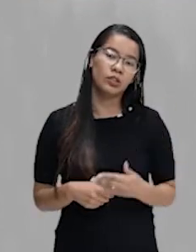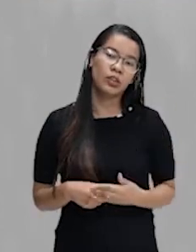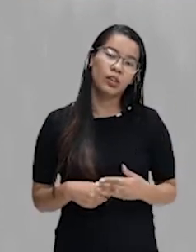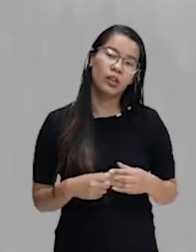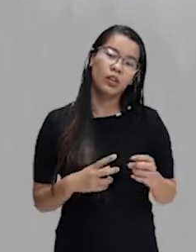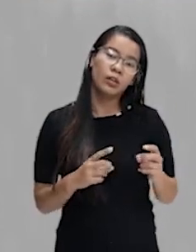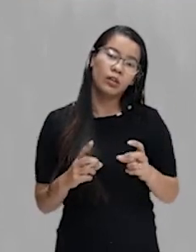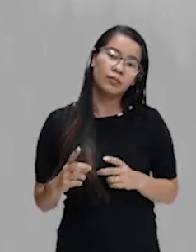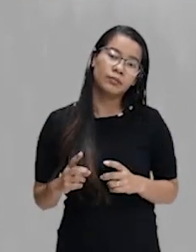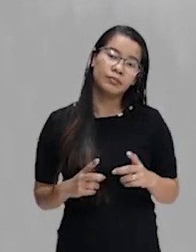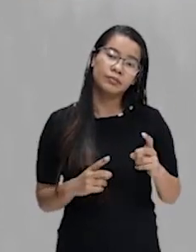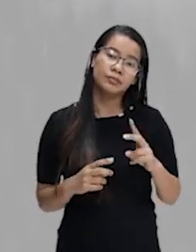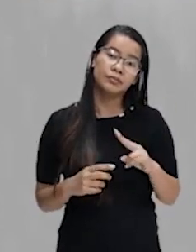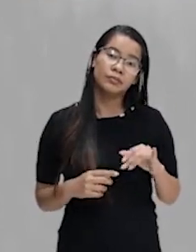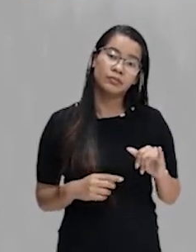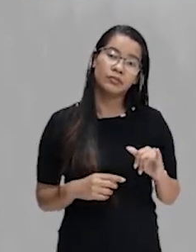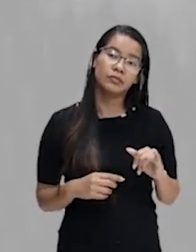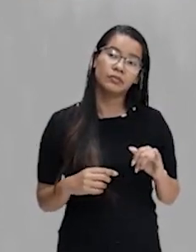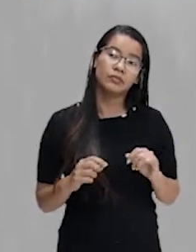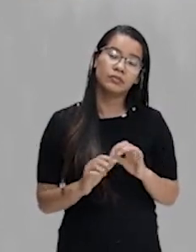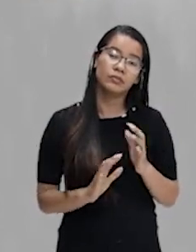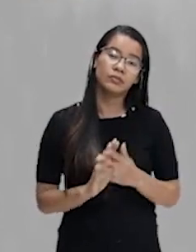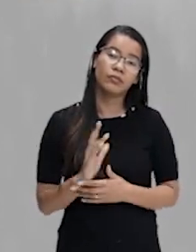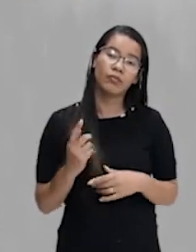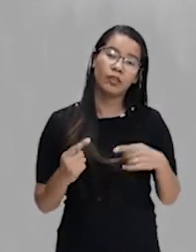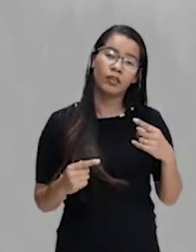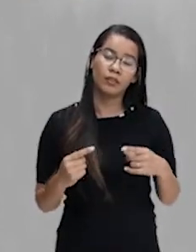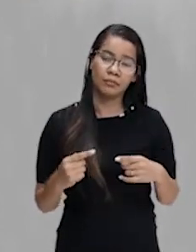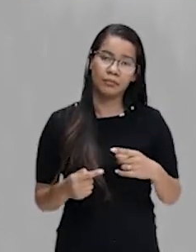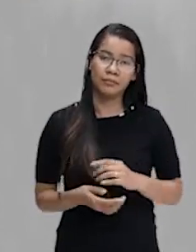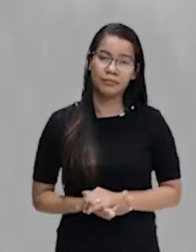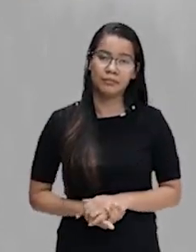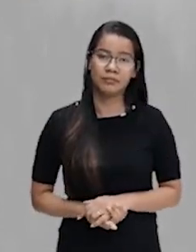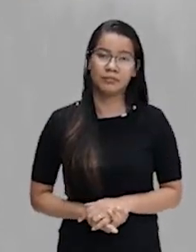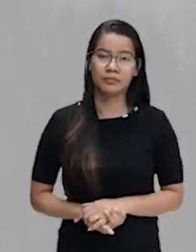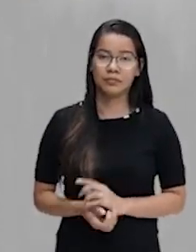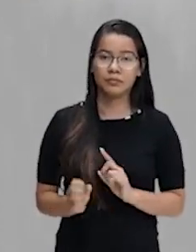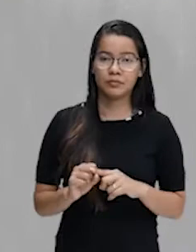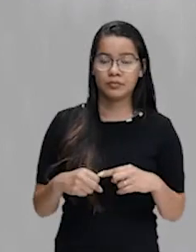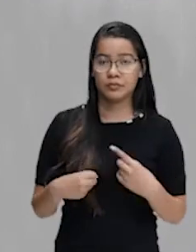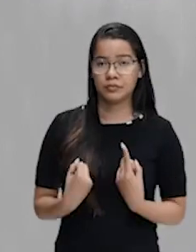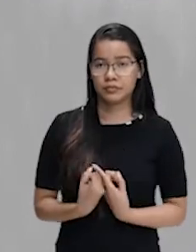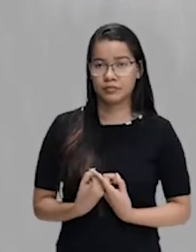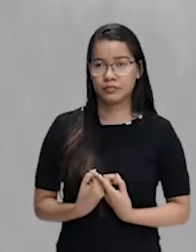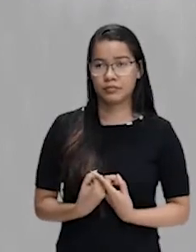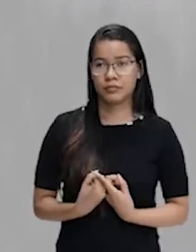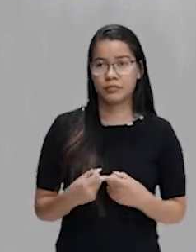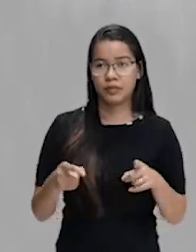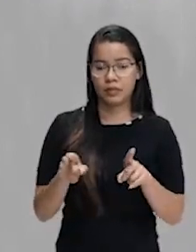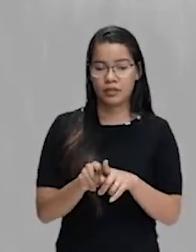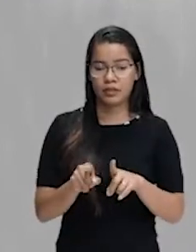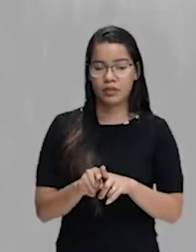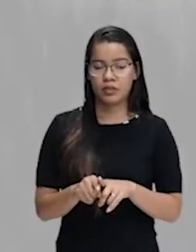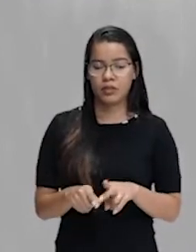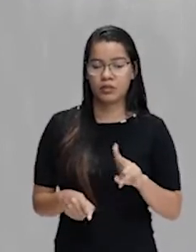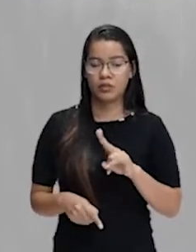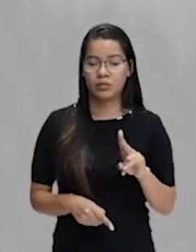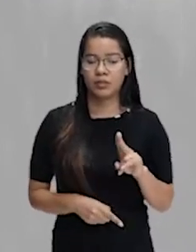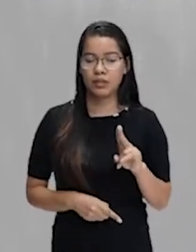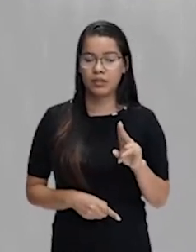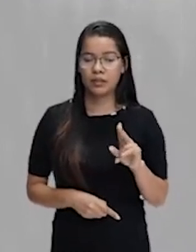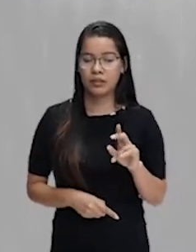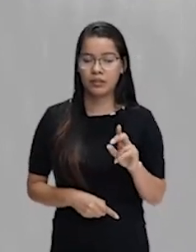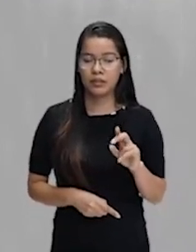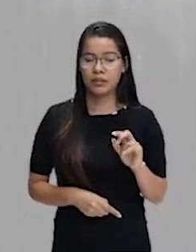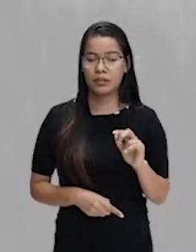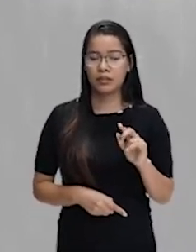outros mercadores. Eles vão criar políticas protecionistas, associações protecionistas, chamadas de guildas.